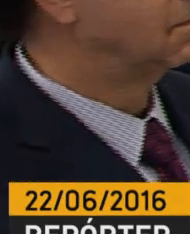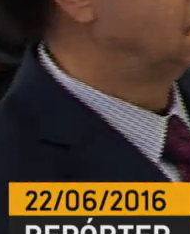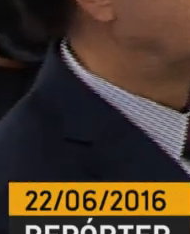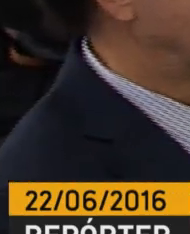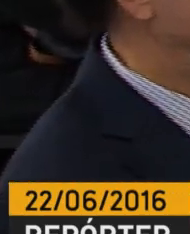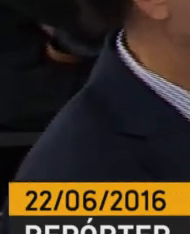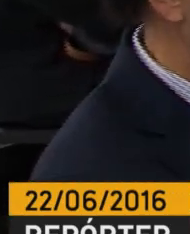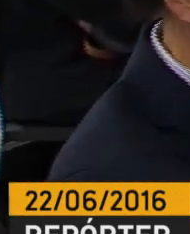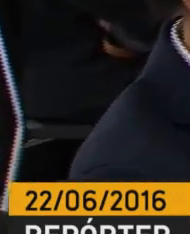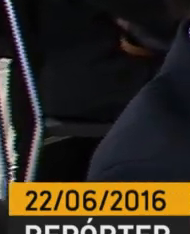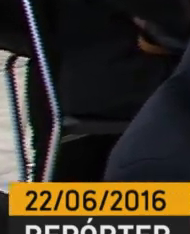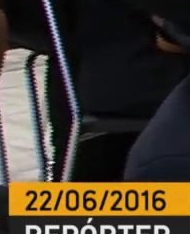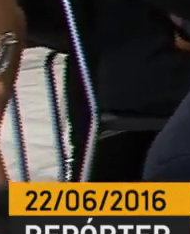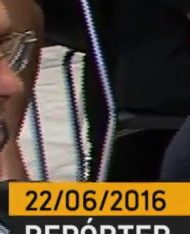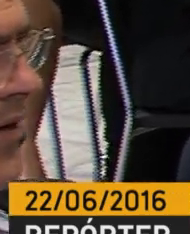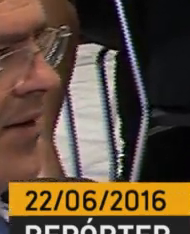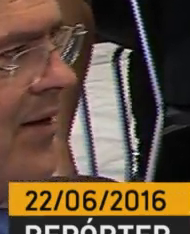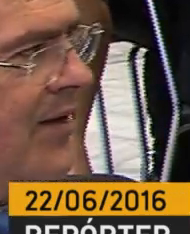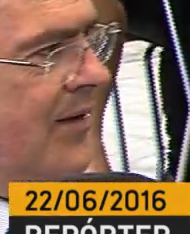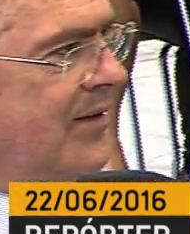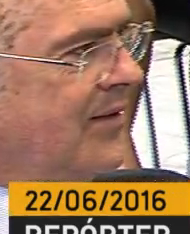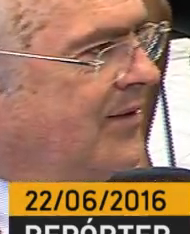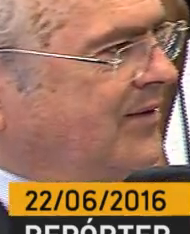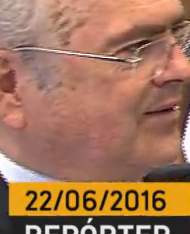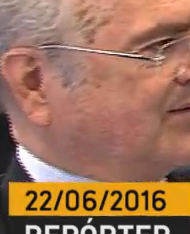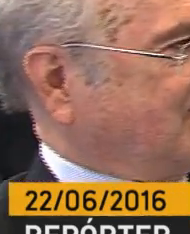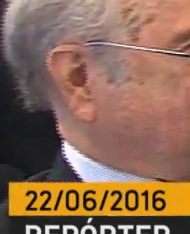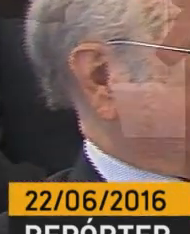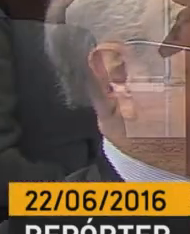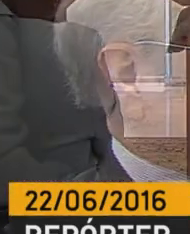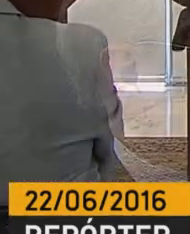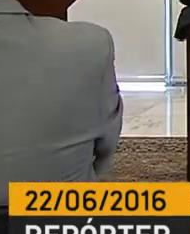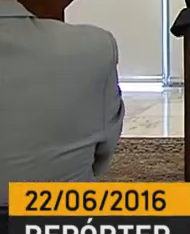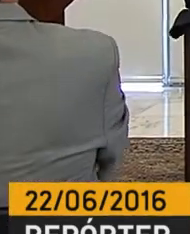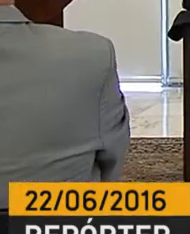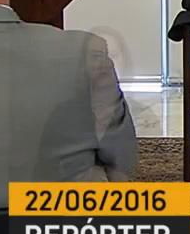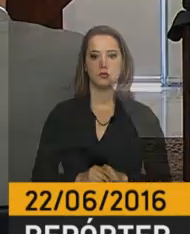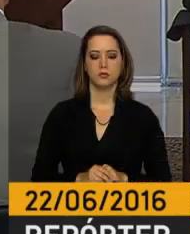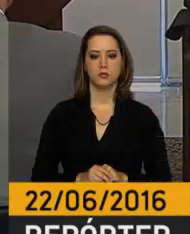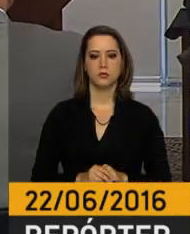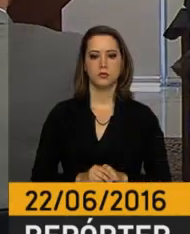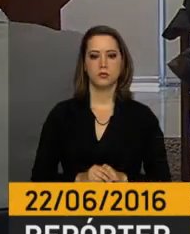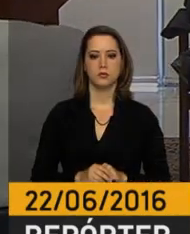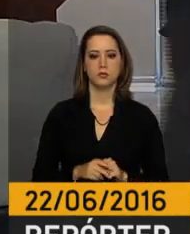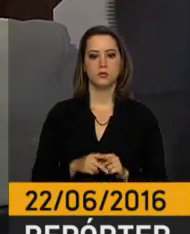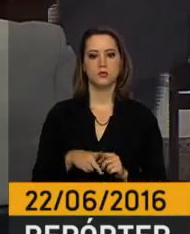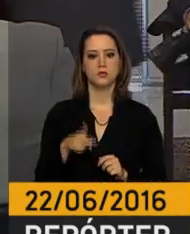ouviremos agora as palavras do presidente do IBGE Paulo Rabelo de Castro